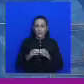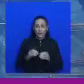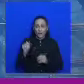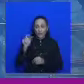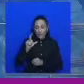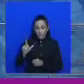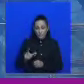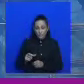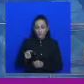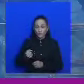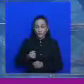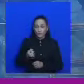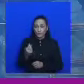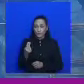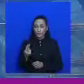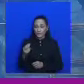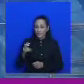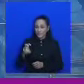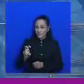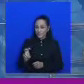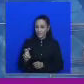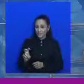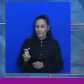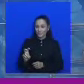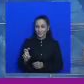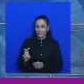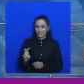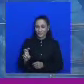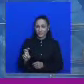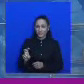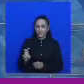Bola azul, número 25.